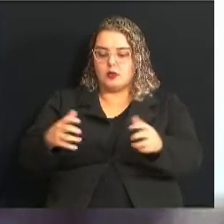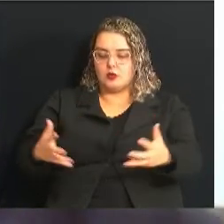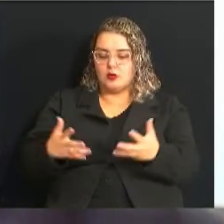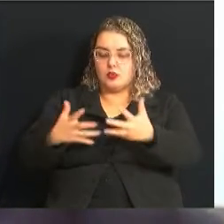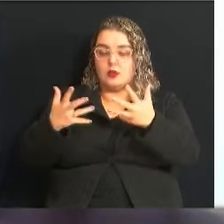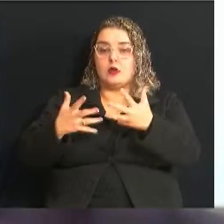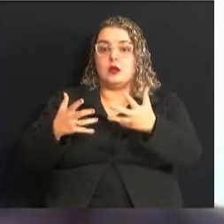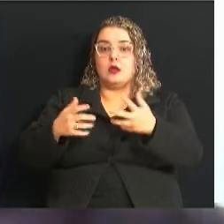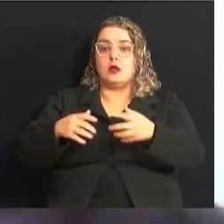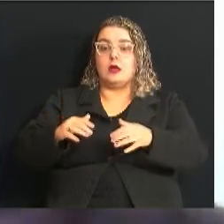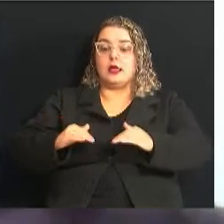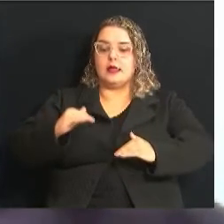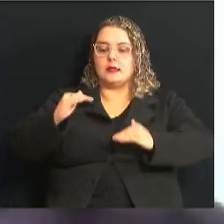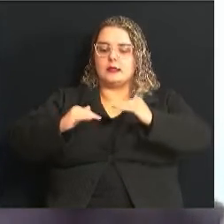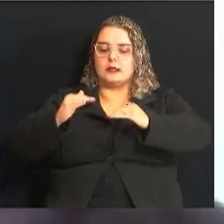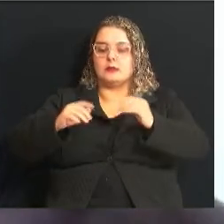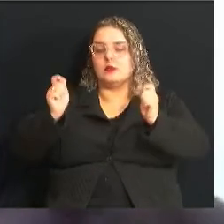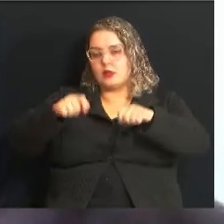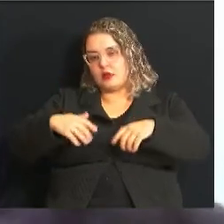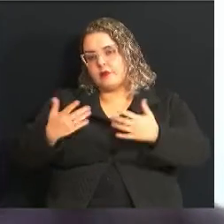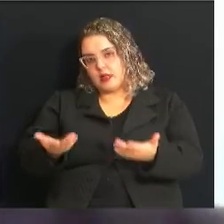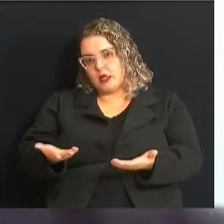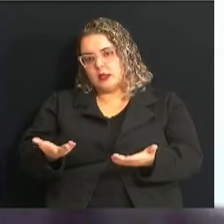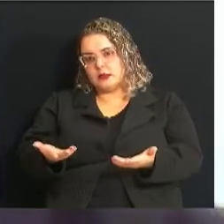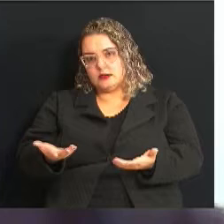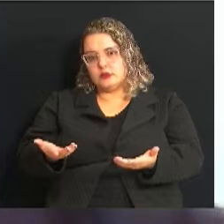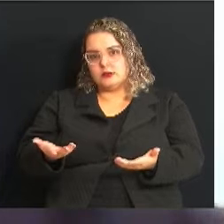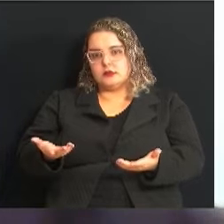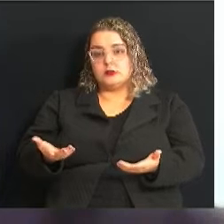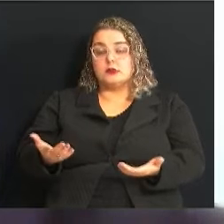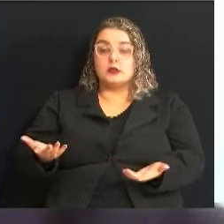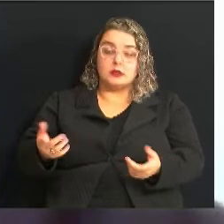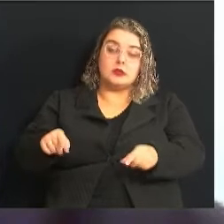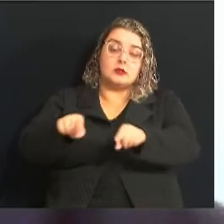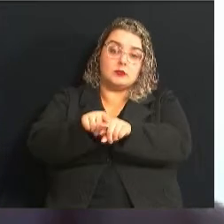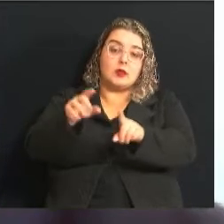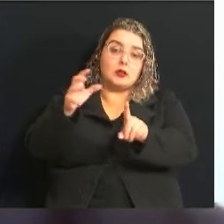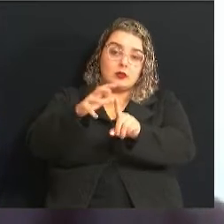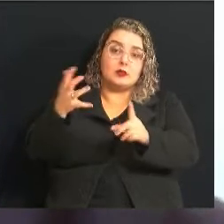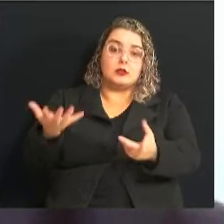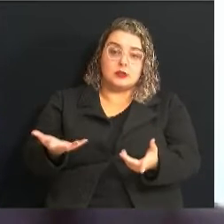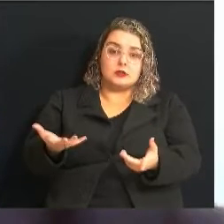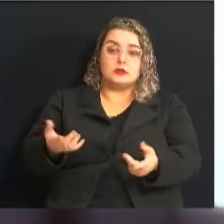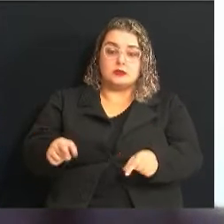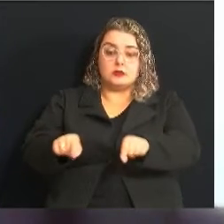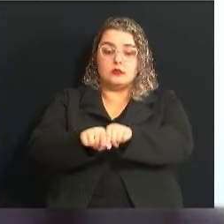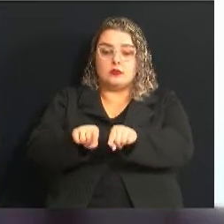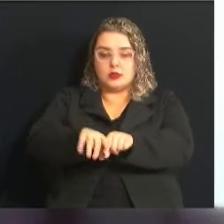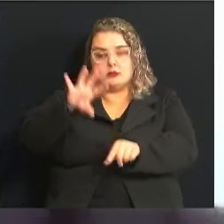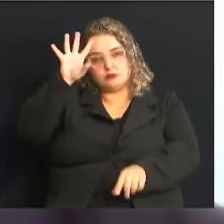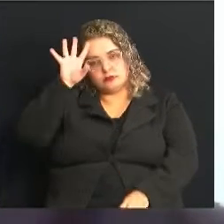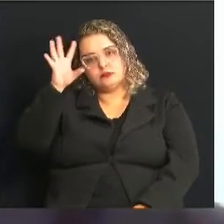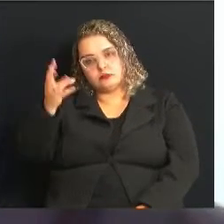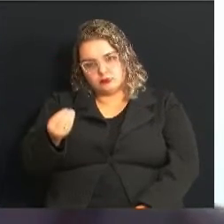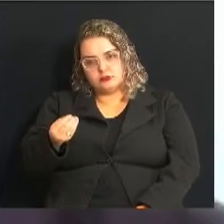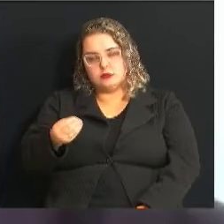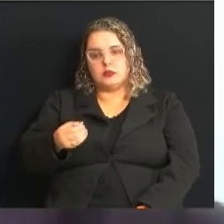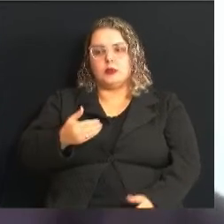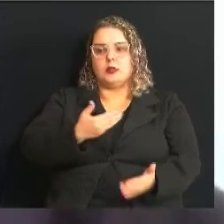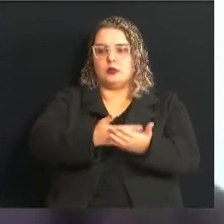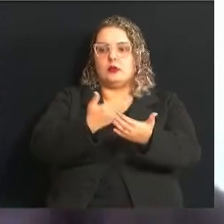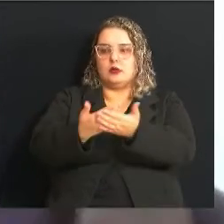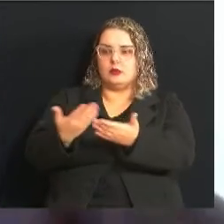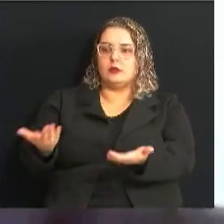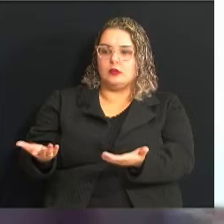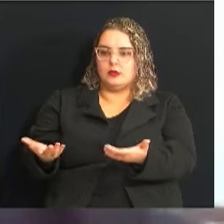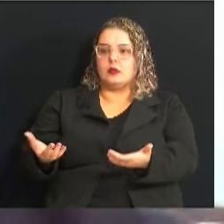mais equilibrada. E isso acaba se refletindo também, né, na aquisição de conhecimentos pelos estudantes. Bom, Raul, Então, ter